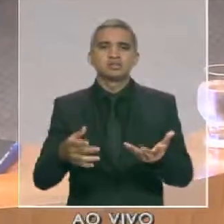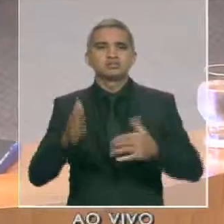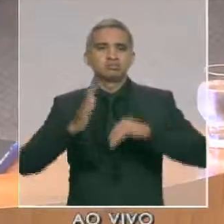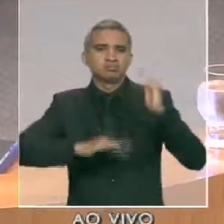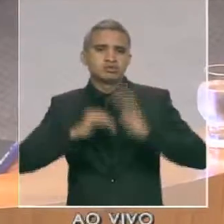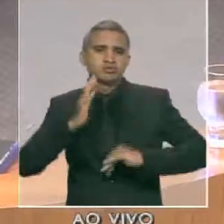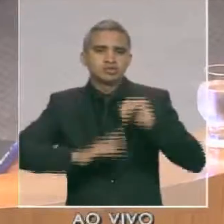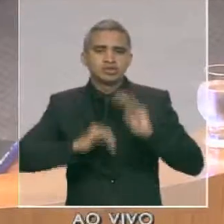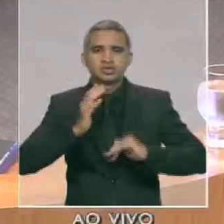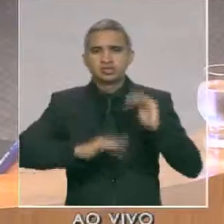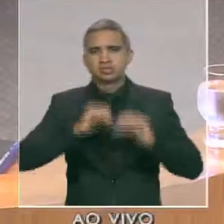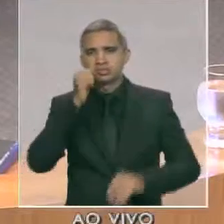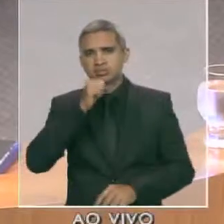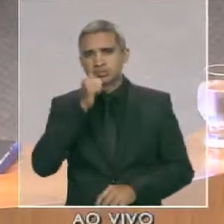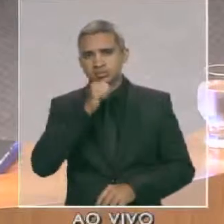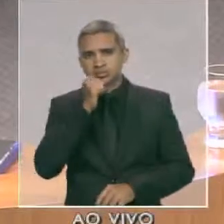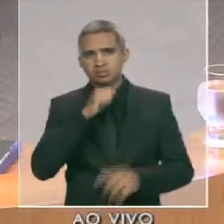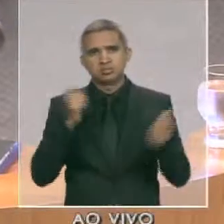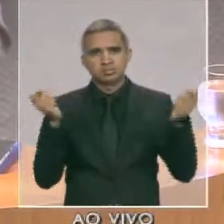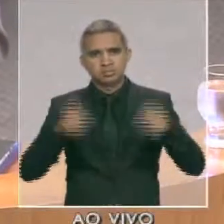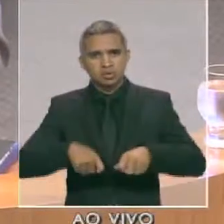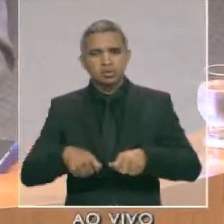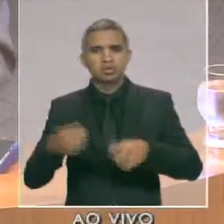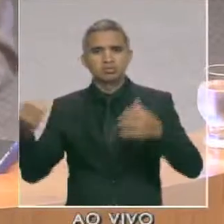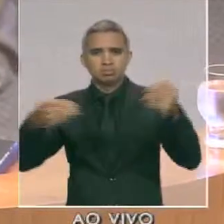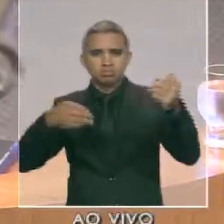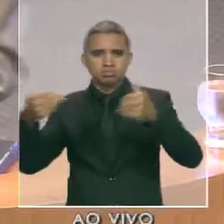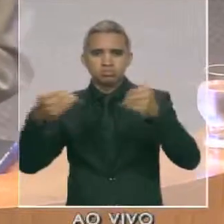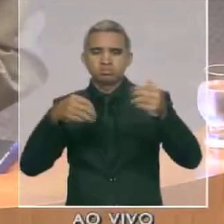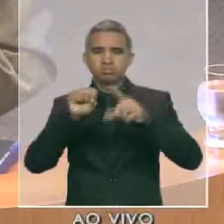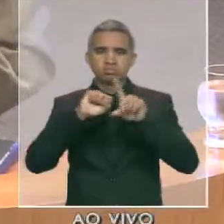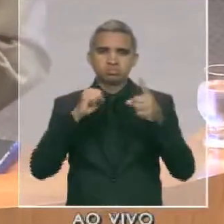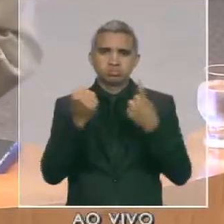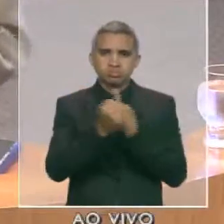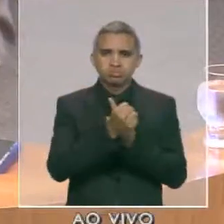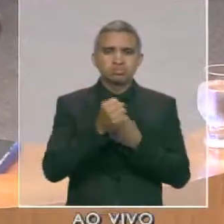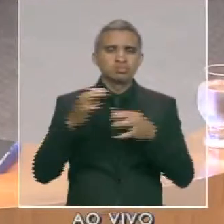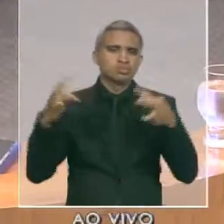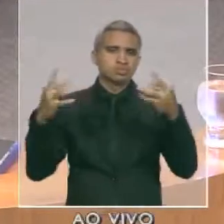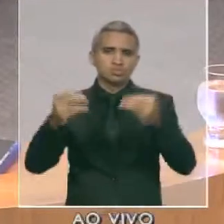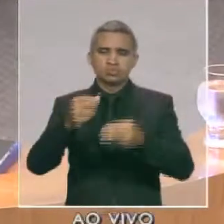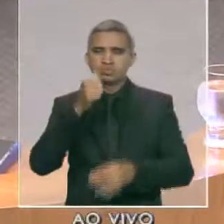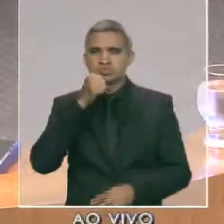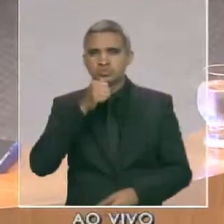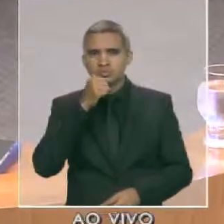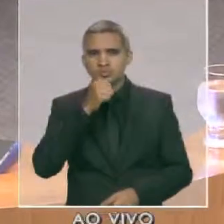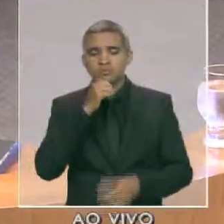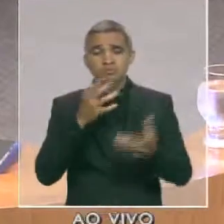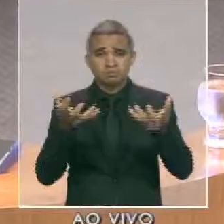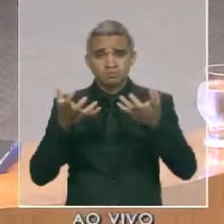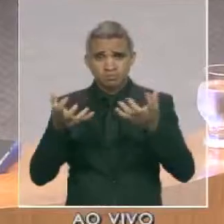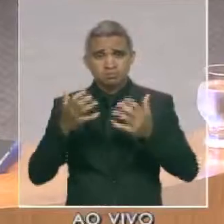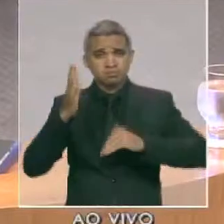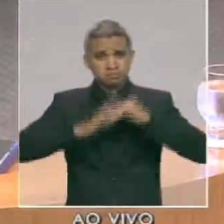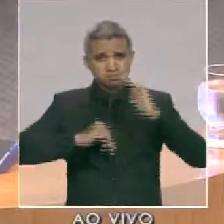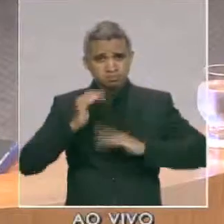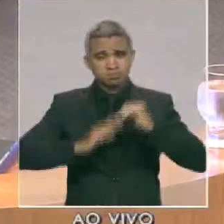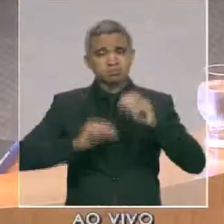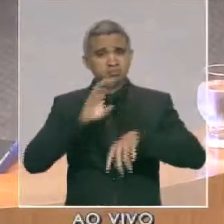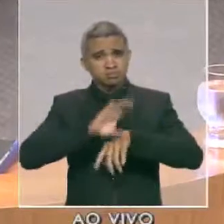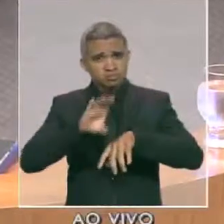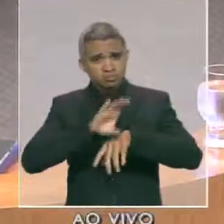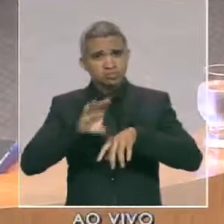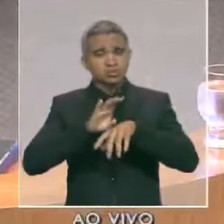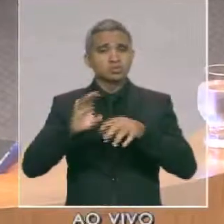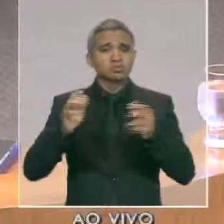profissionais. Nós vamos poder ali atender a sociedade, atender a todas as mulheres que queiram realmente se profissionalizar, e